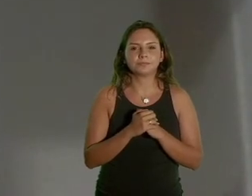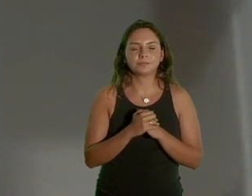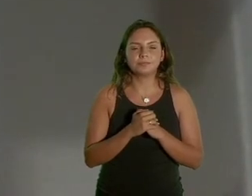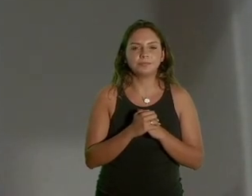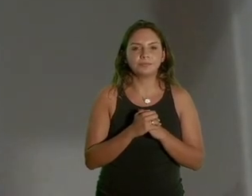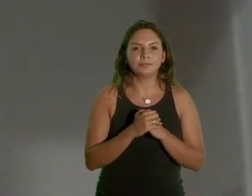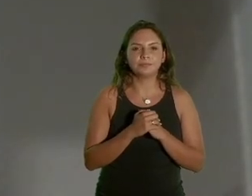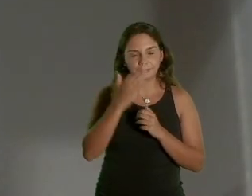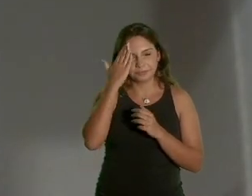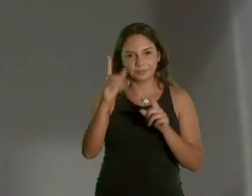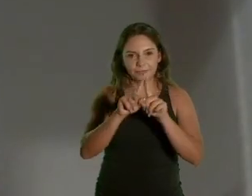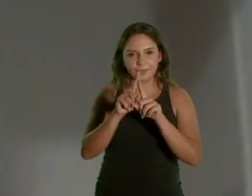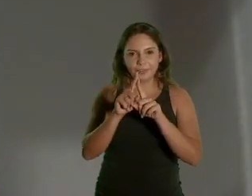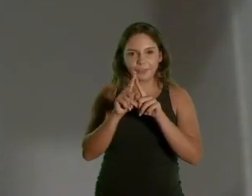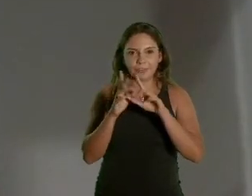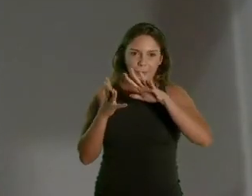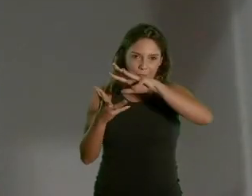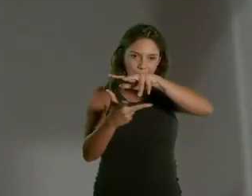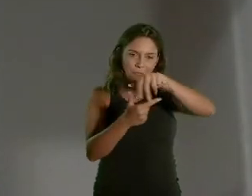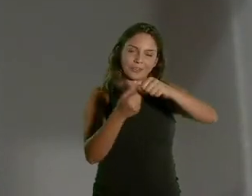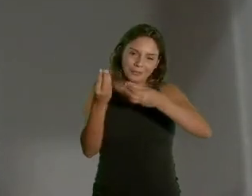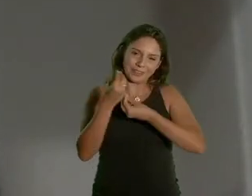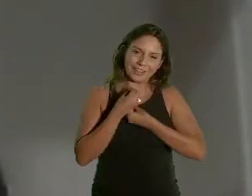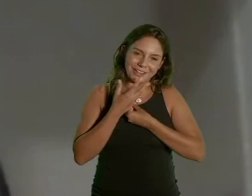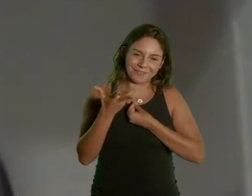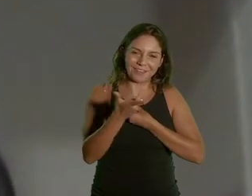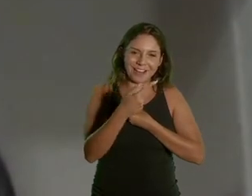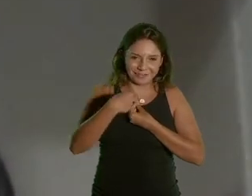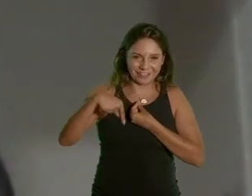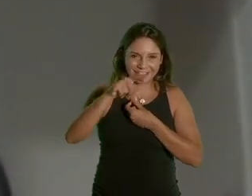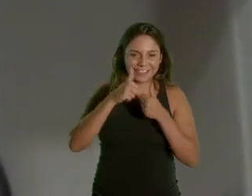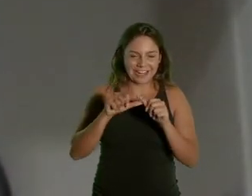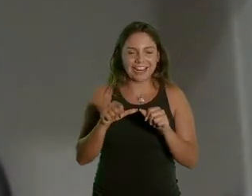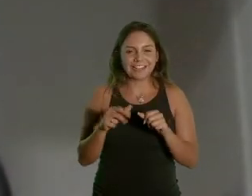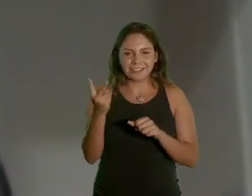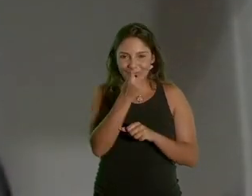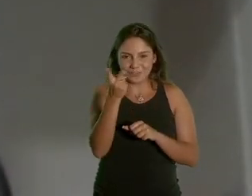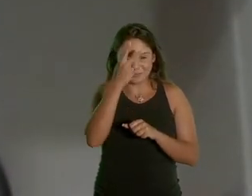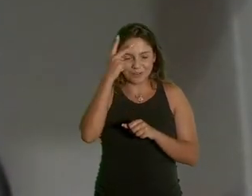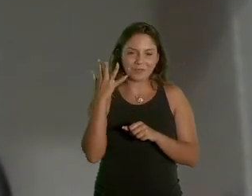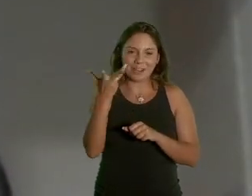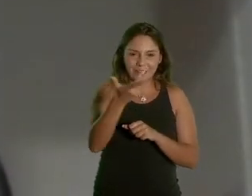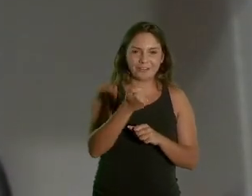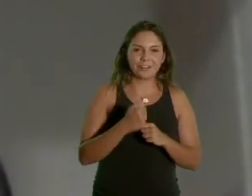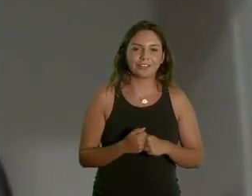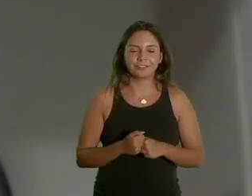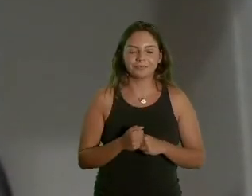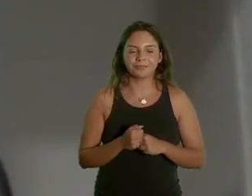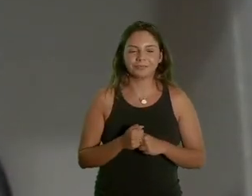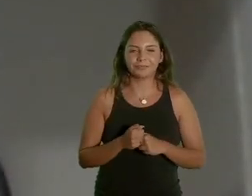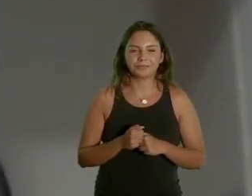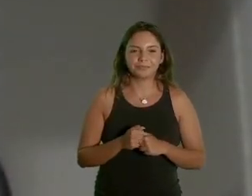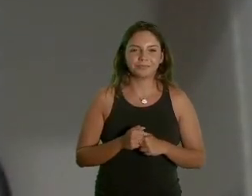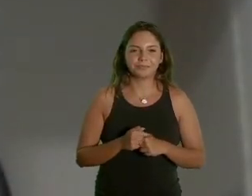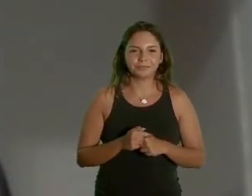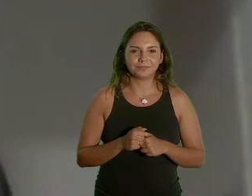queria também agradecer ao universo de me proporcionar essa maravilha, que é estar com duas pessoas maravilhosas que nem vocês, tá